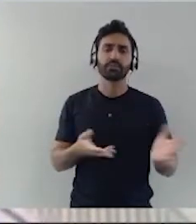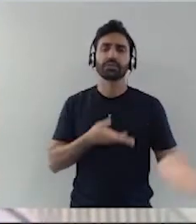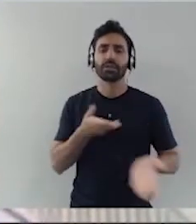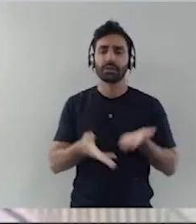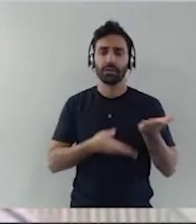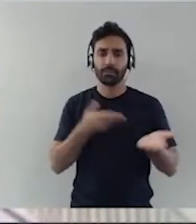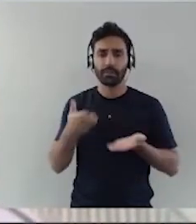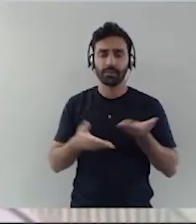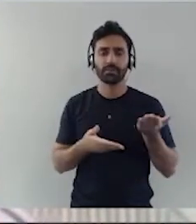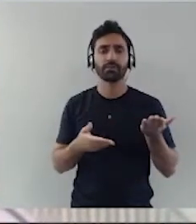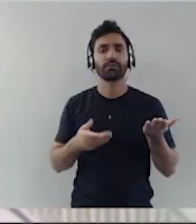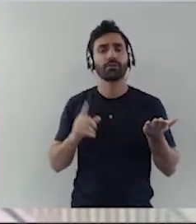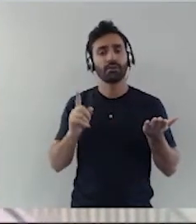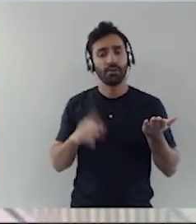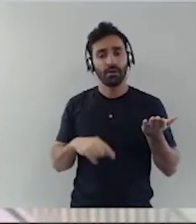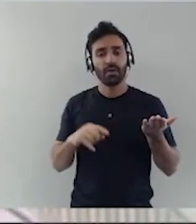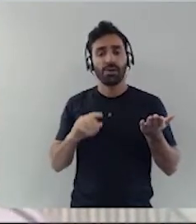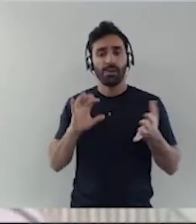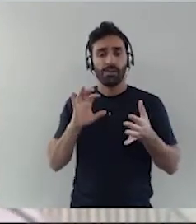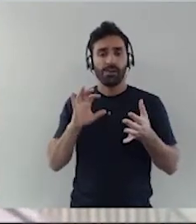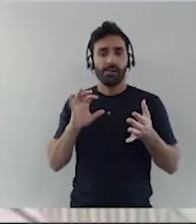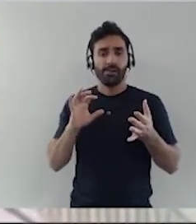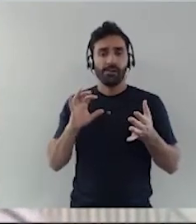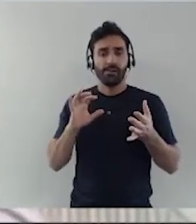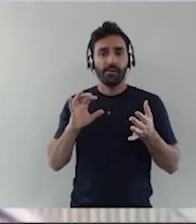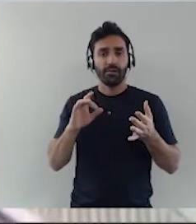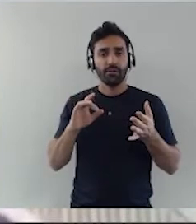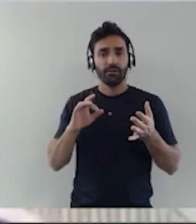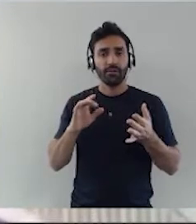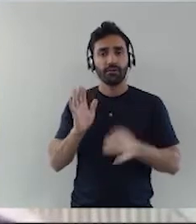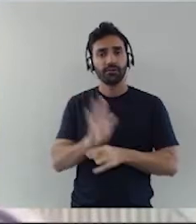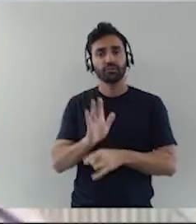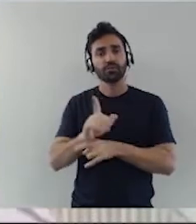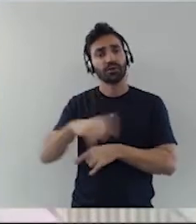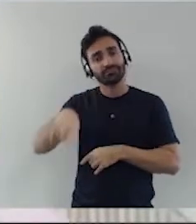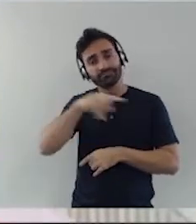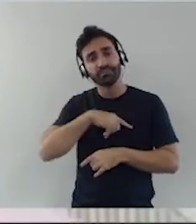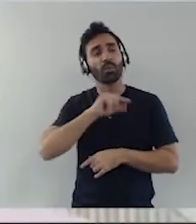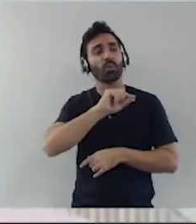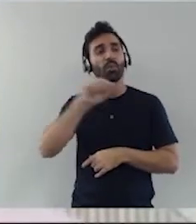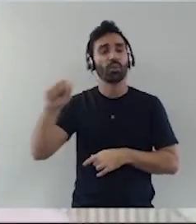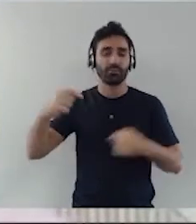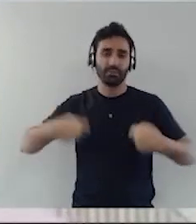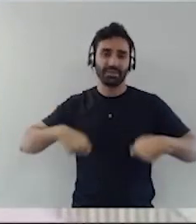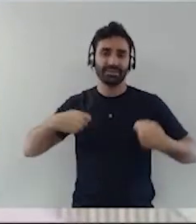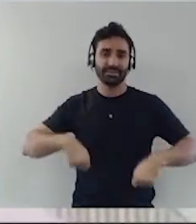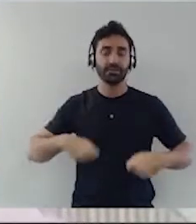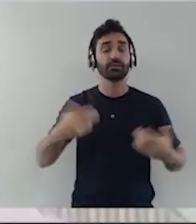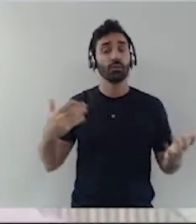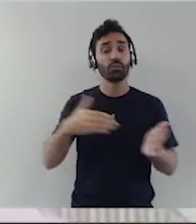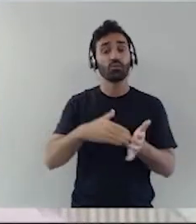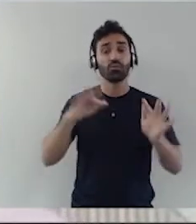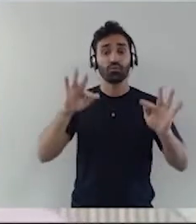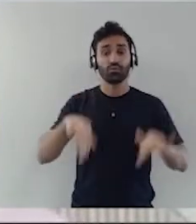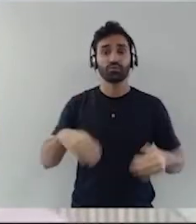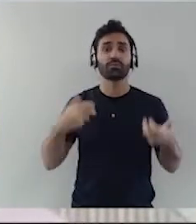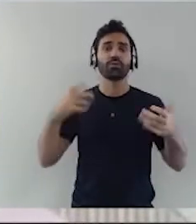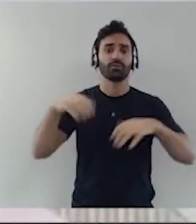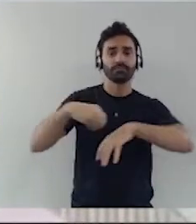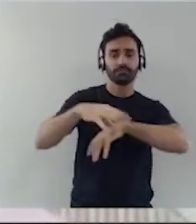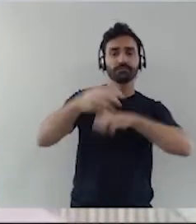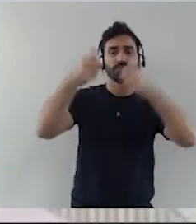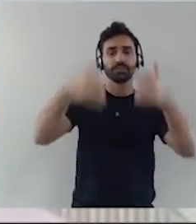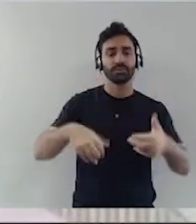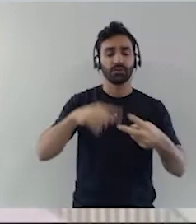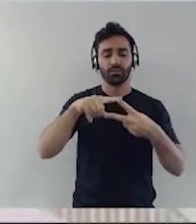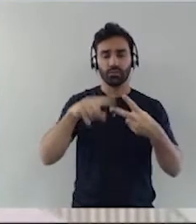equivalente entre as partes seja o caminho para a satisfação das necessidades coletivas. Então, para encerrar, eu colocaria duas